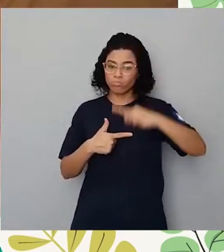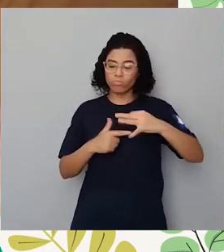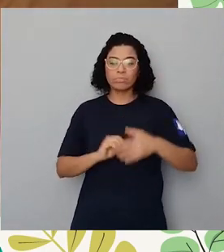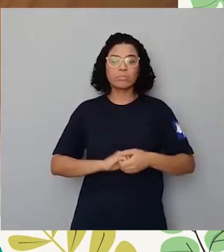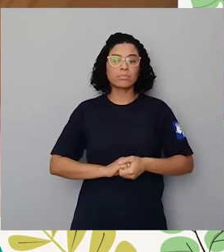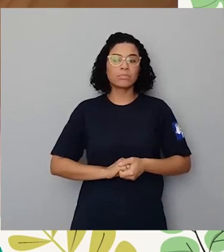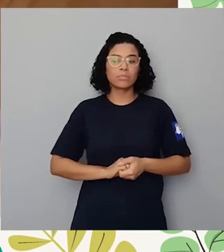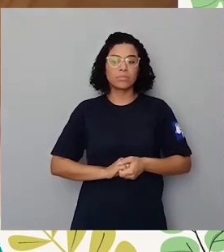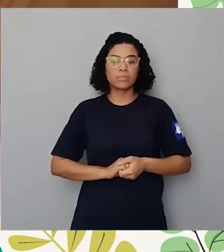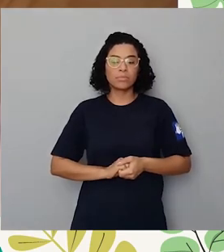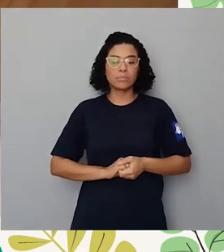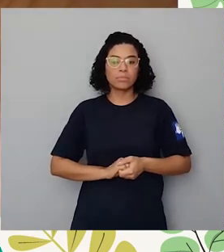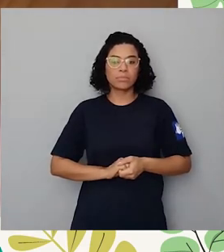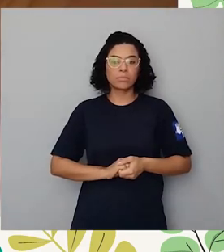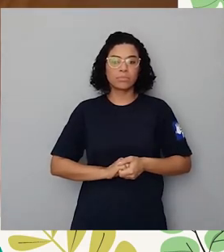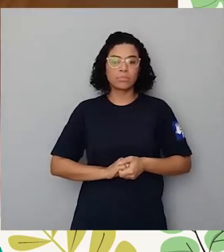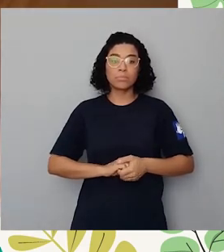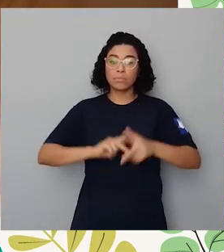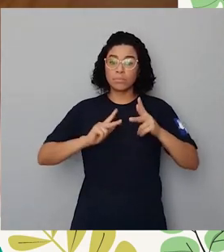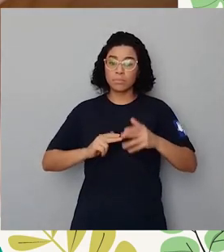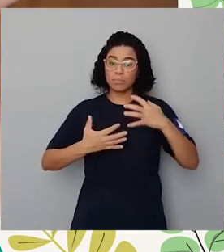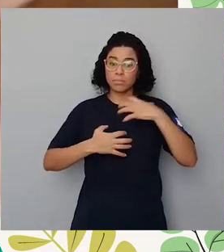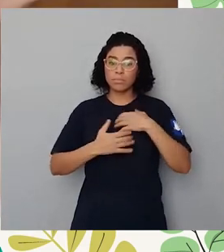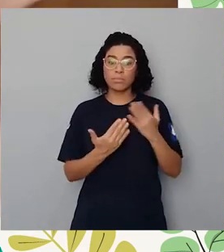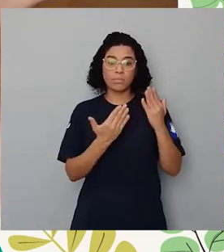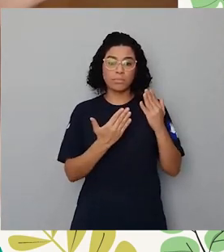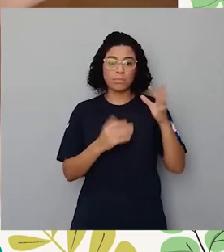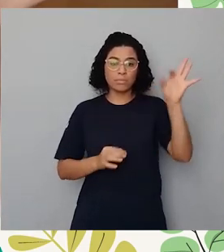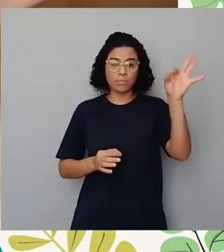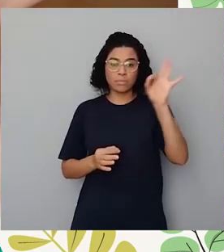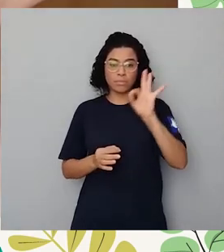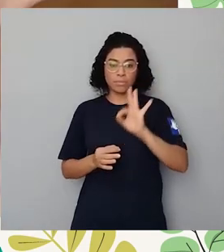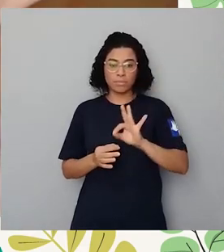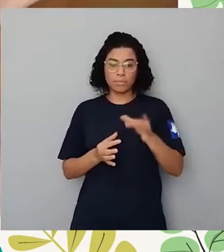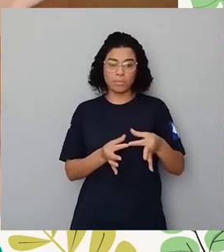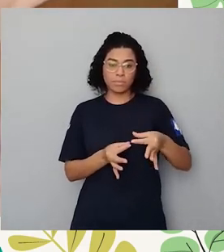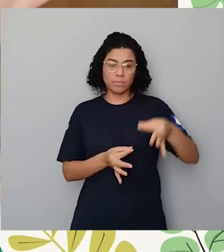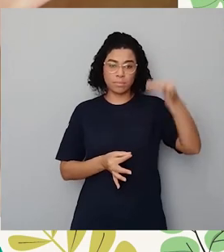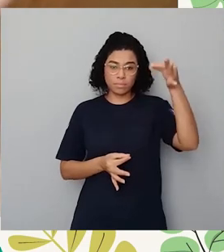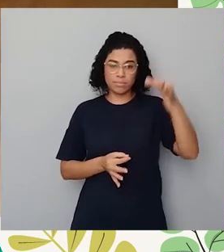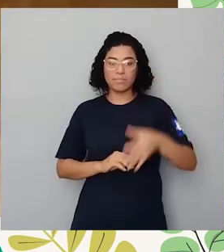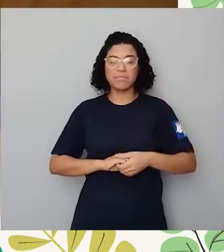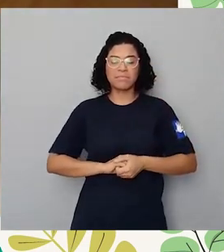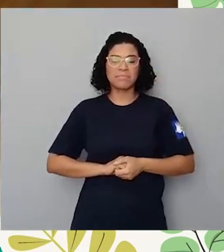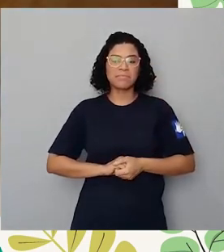vocês vão pegar a pontinha dela aqui e vão trazer até onde vocês... Até onde a folha acaba, tá